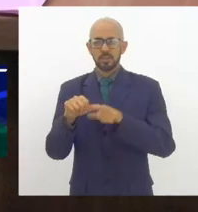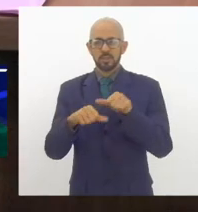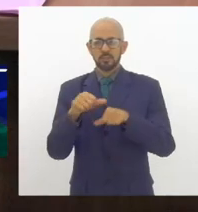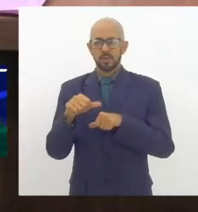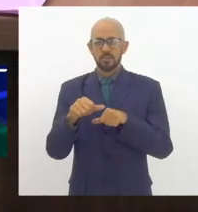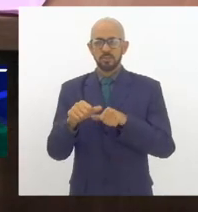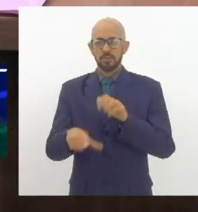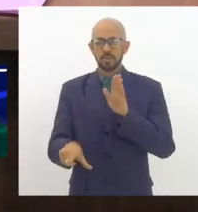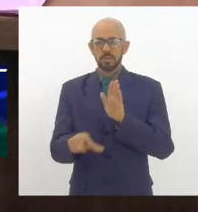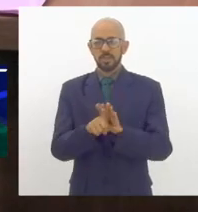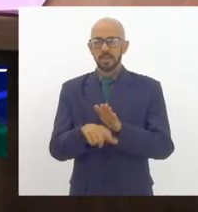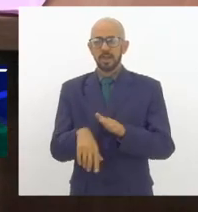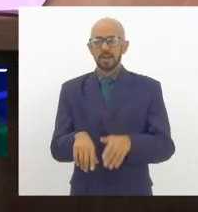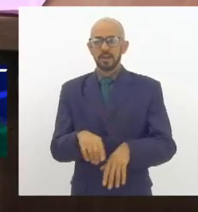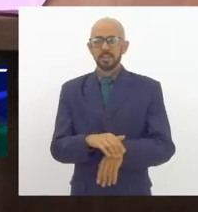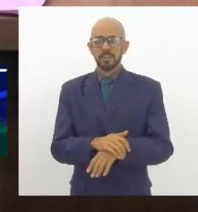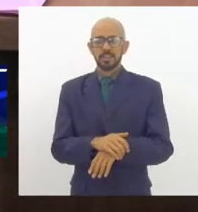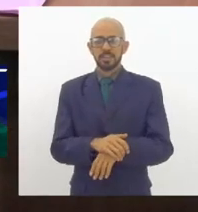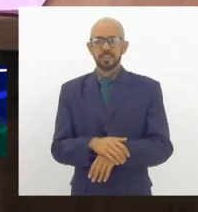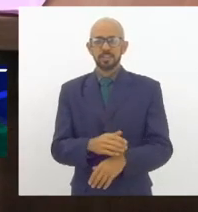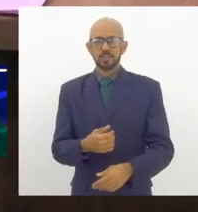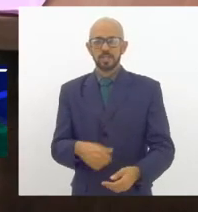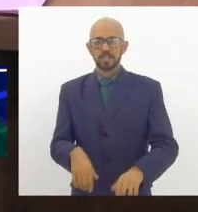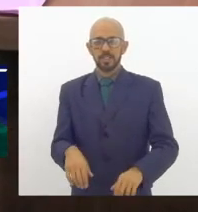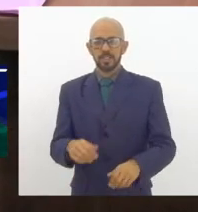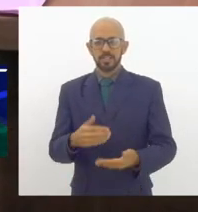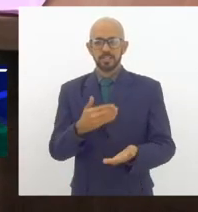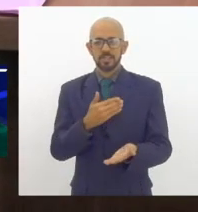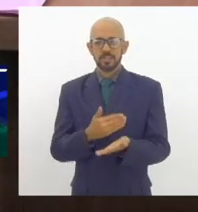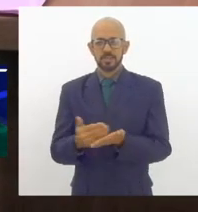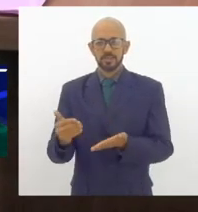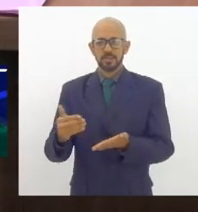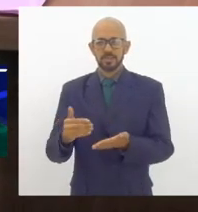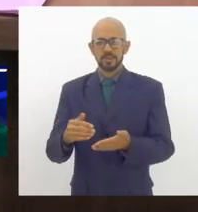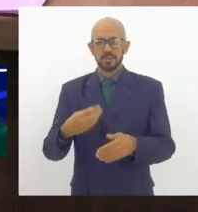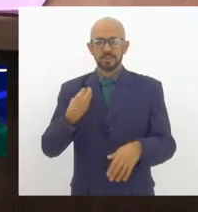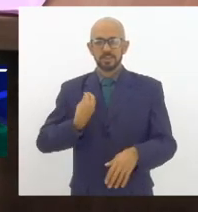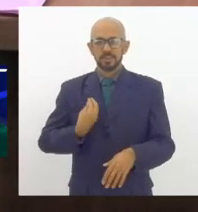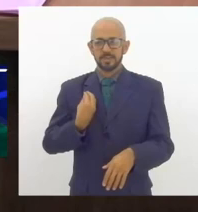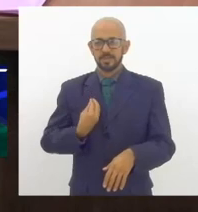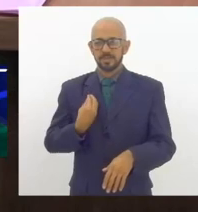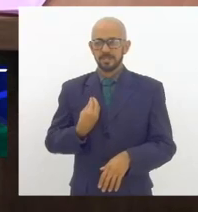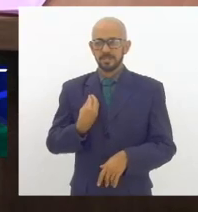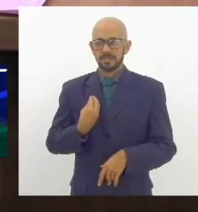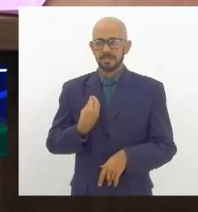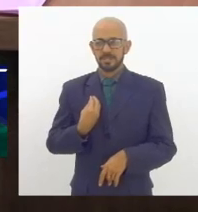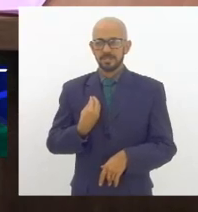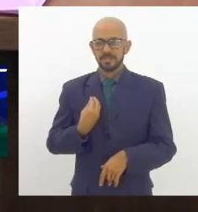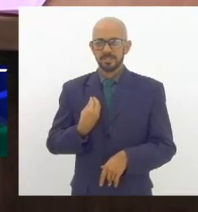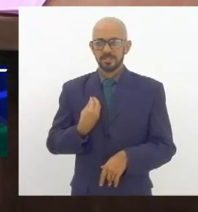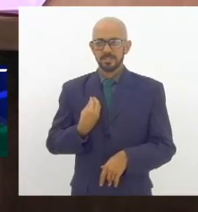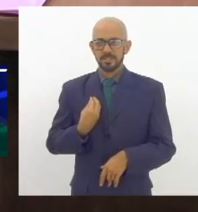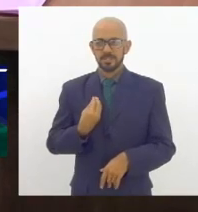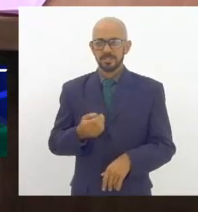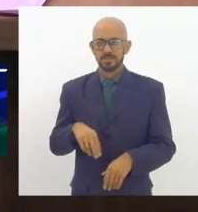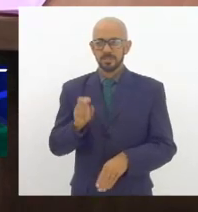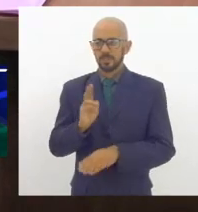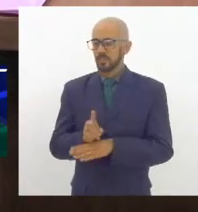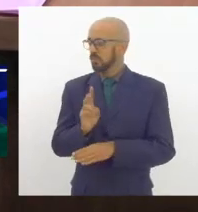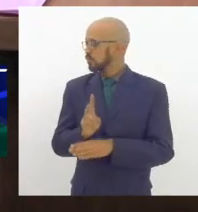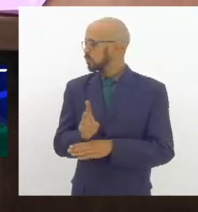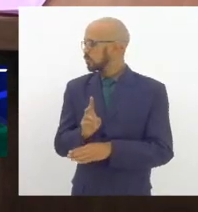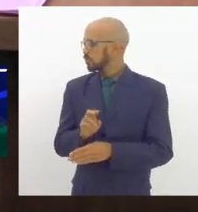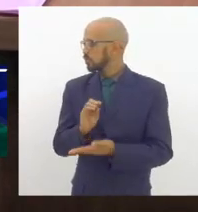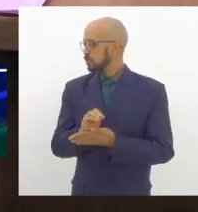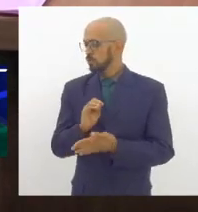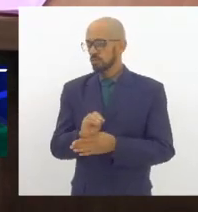esses alunos comecem a participar pela trabalhando lutando pela conservação daquilo que é deles